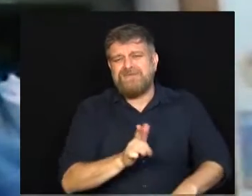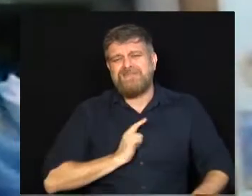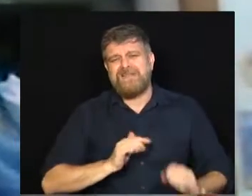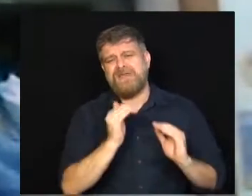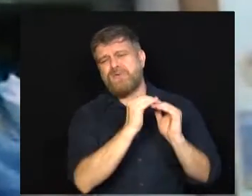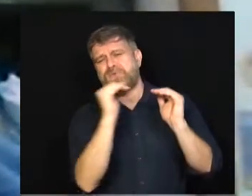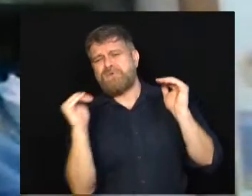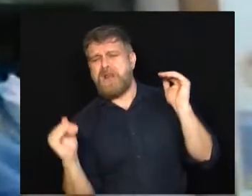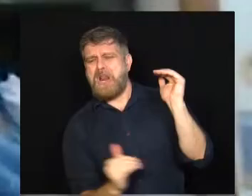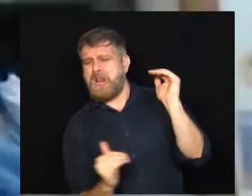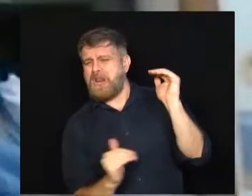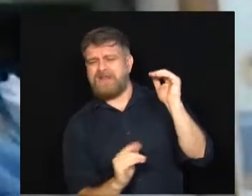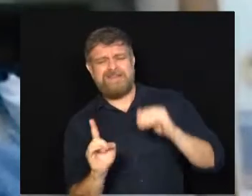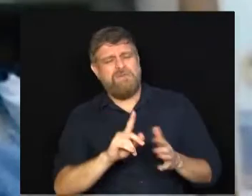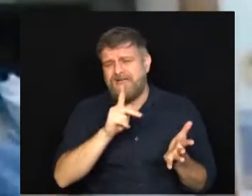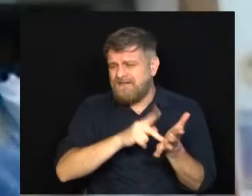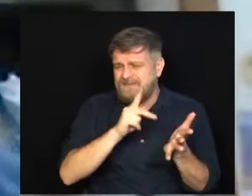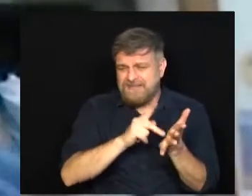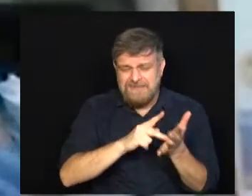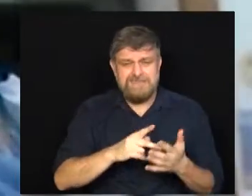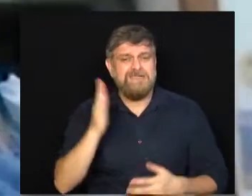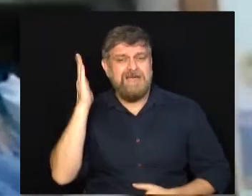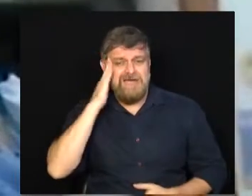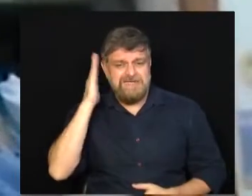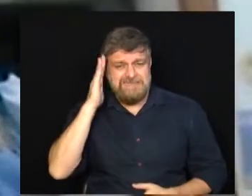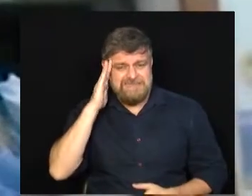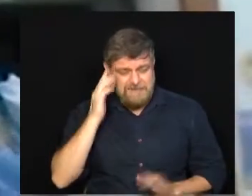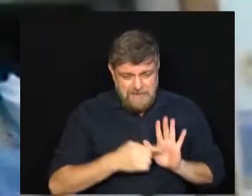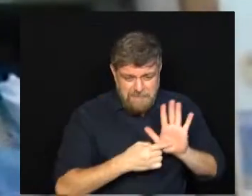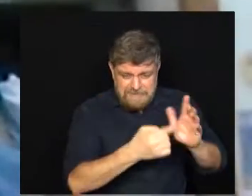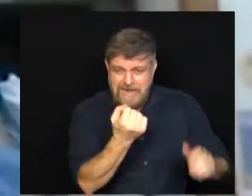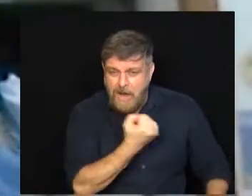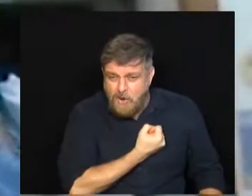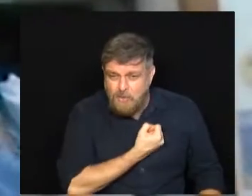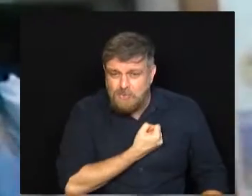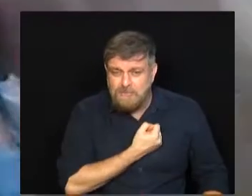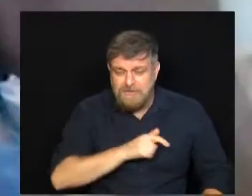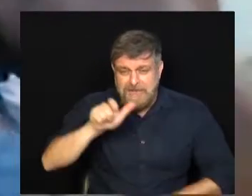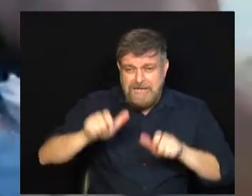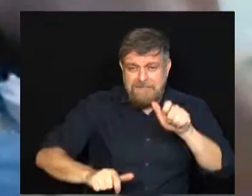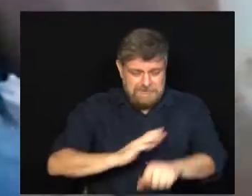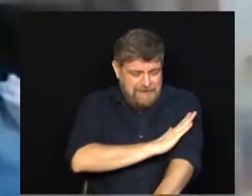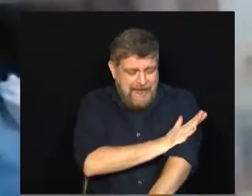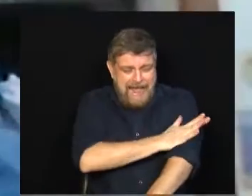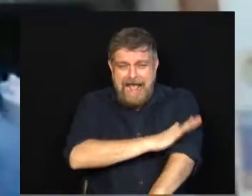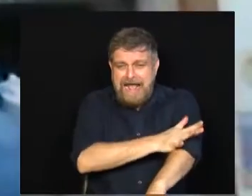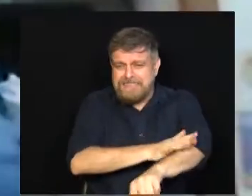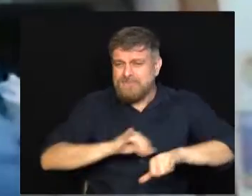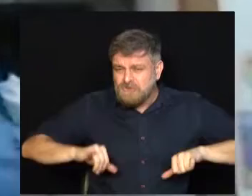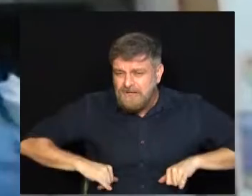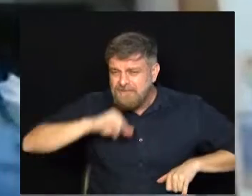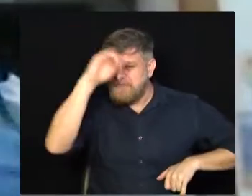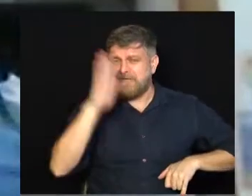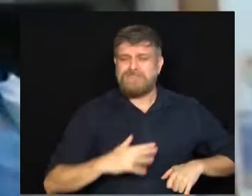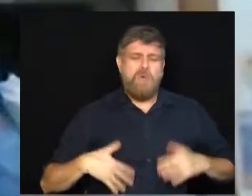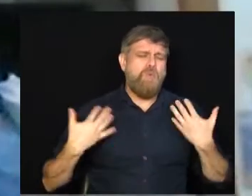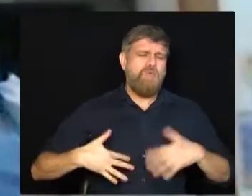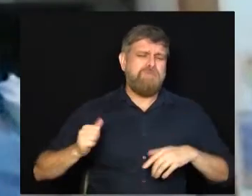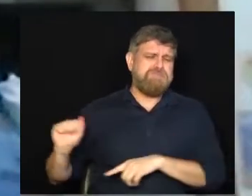ultra subnotificados. A gente sabe a conta da iceberg que acontece de racismo no Brasil. E também os dados